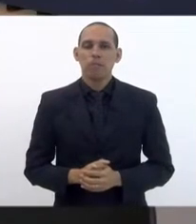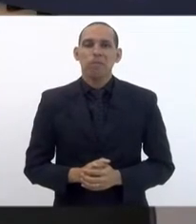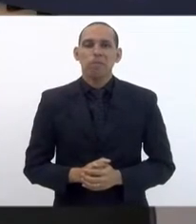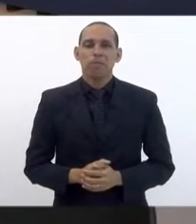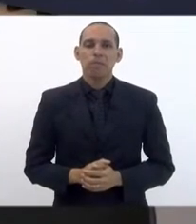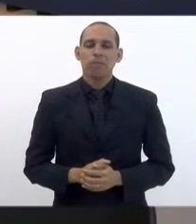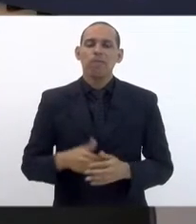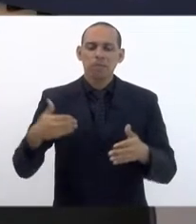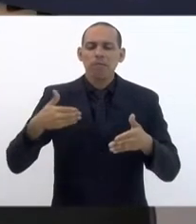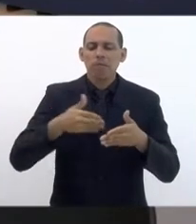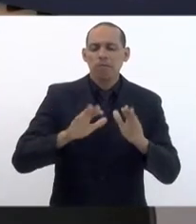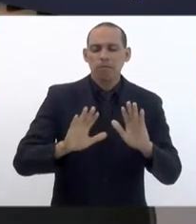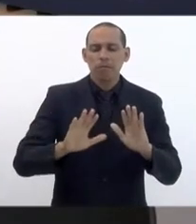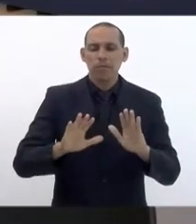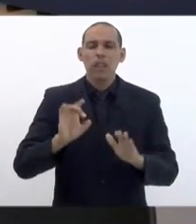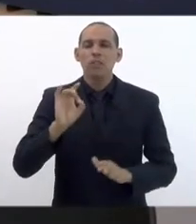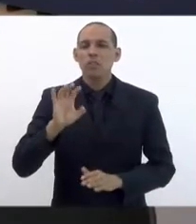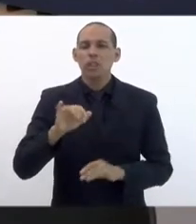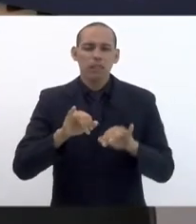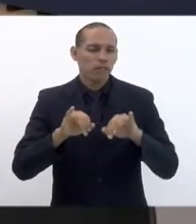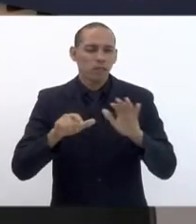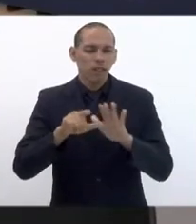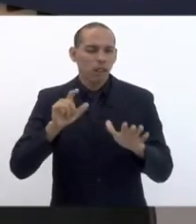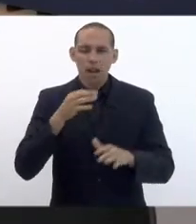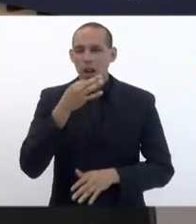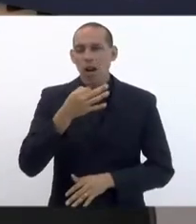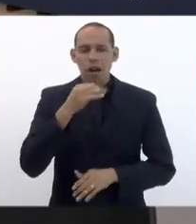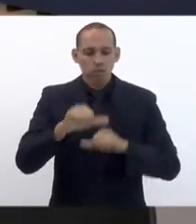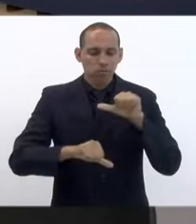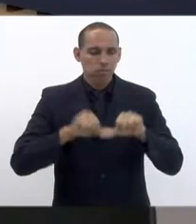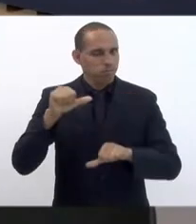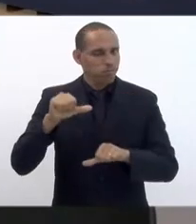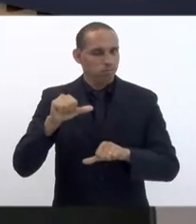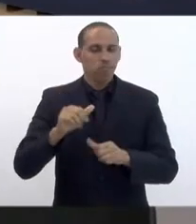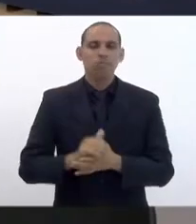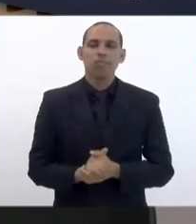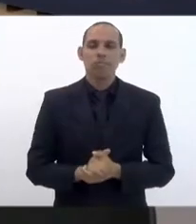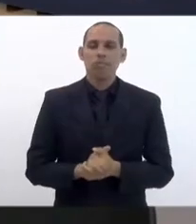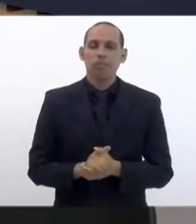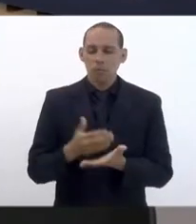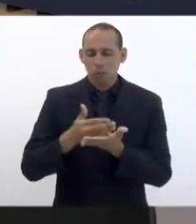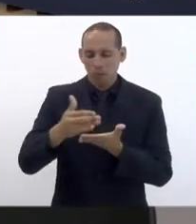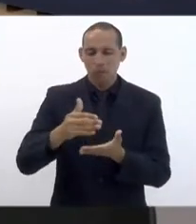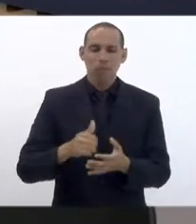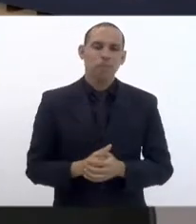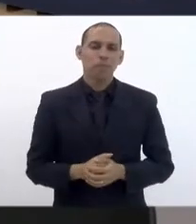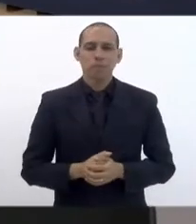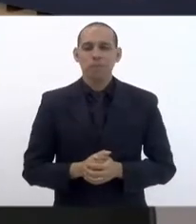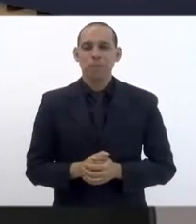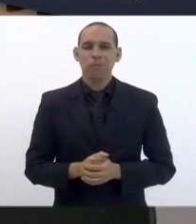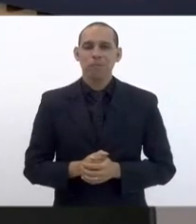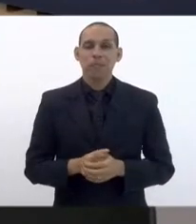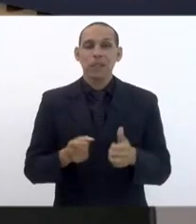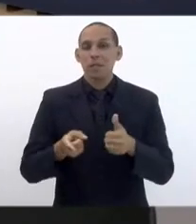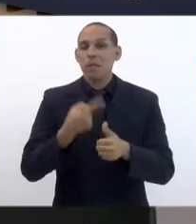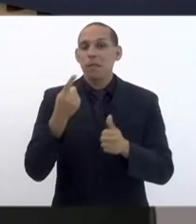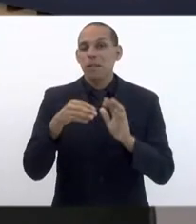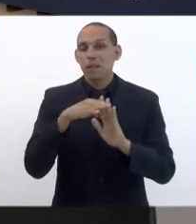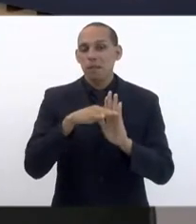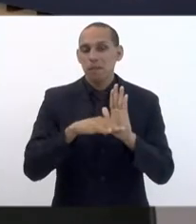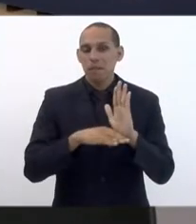Não, 28, não é? Vamos chegar. Eu só estou já deixando. Está mudando o parecer. Então vamos dar início. Tá. Vamos lá. O primeiro da pauta,